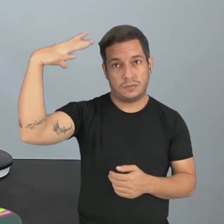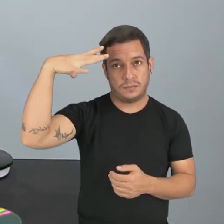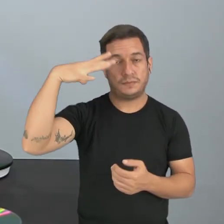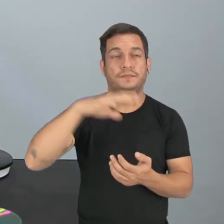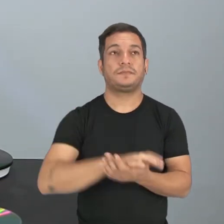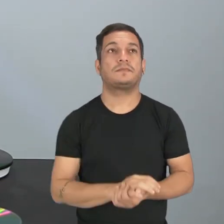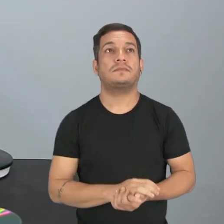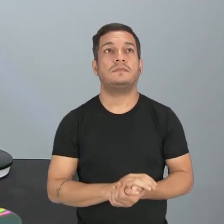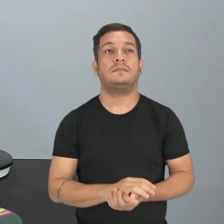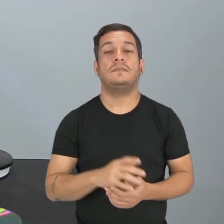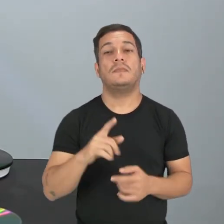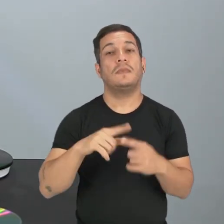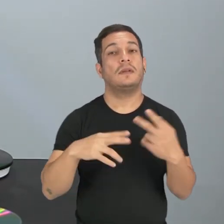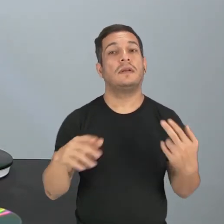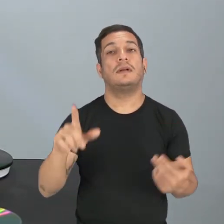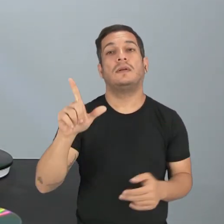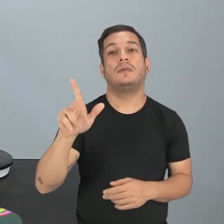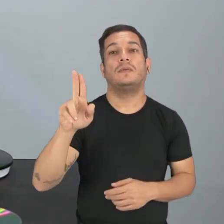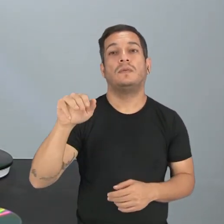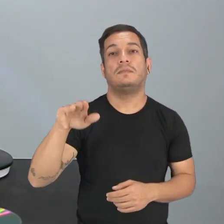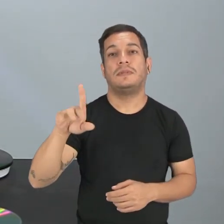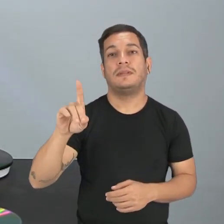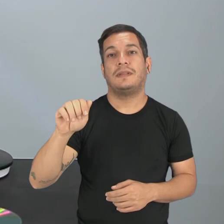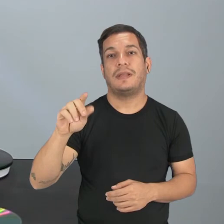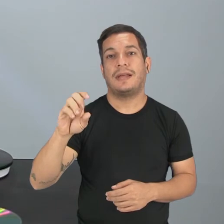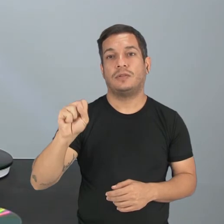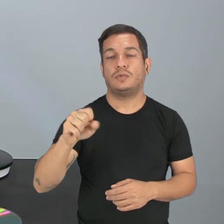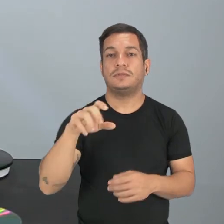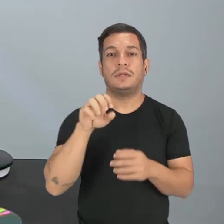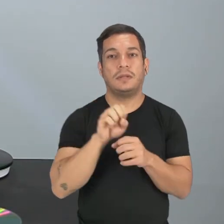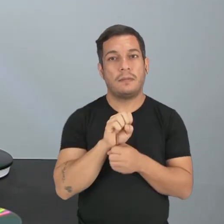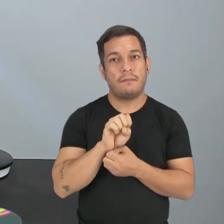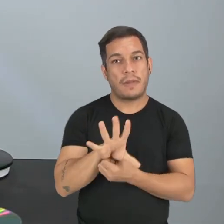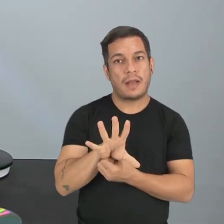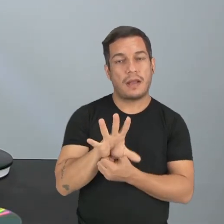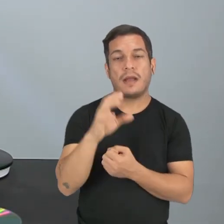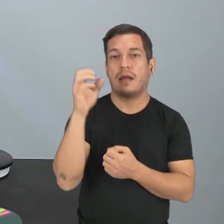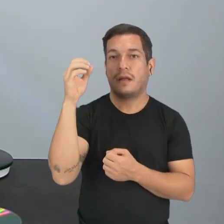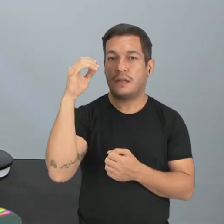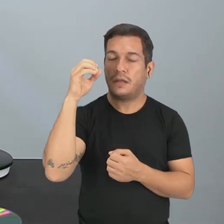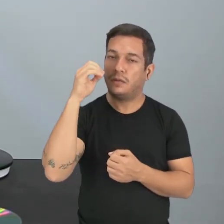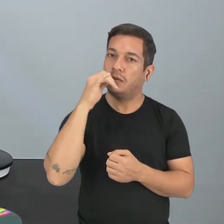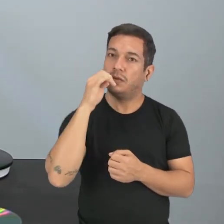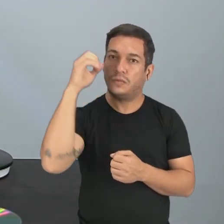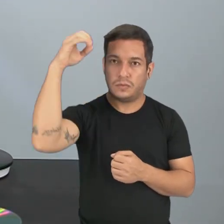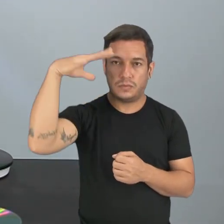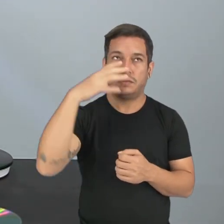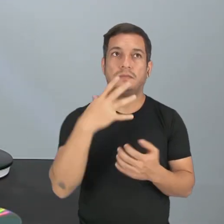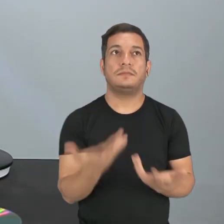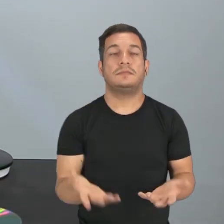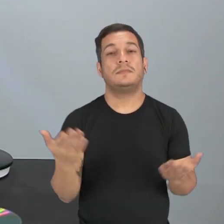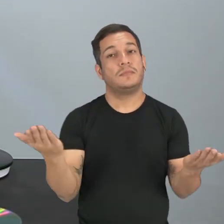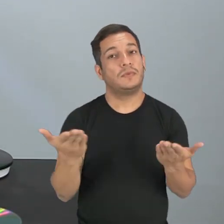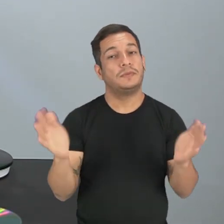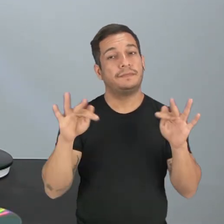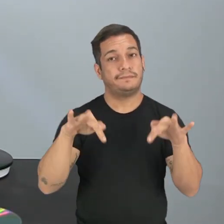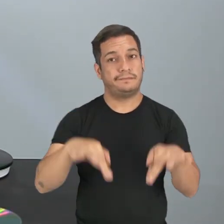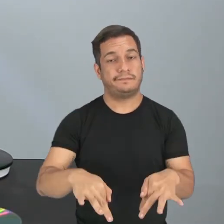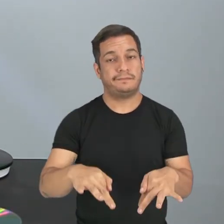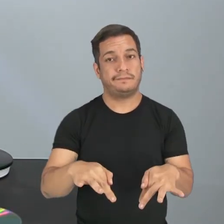luz. E os objetos iluminados, eles refletem essa luz que recebem, certo? Então, por hoje é